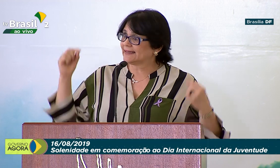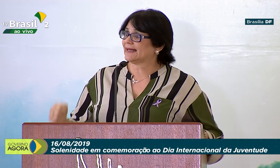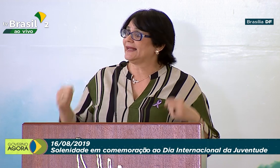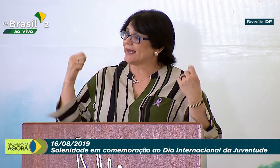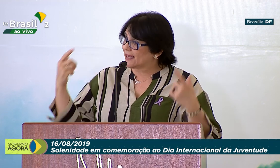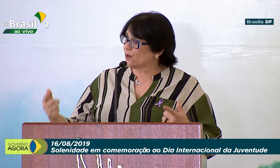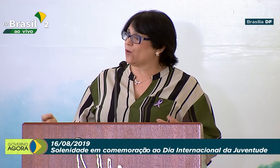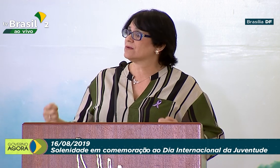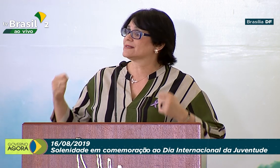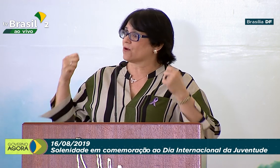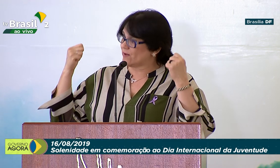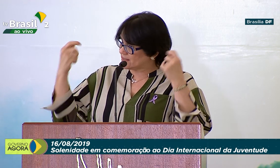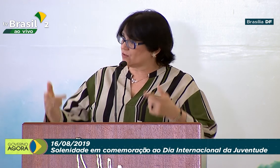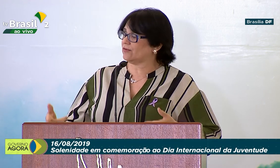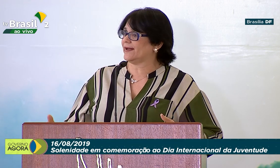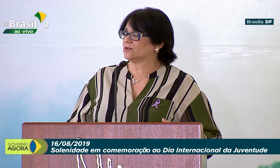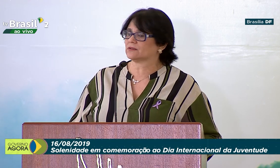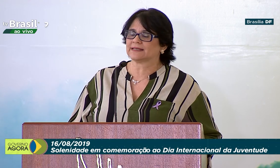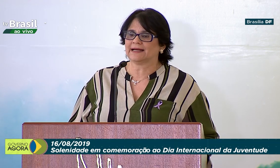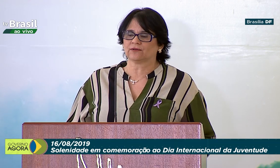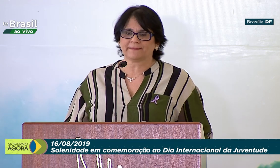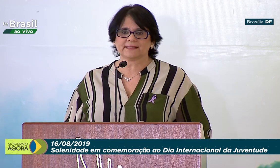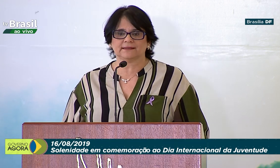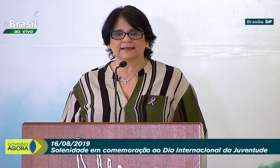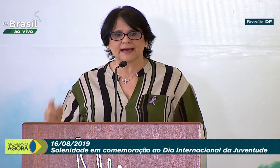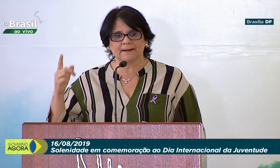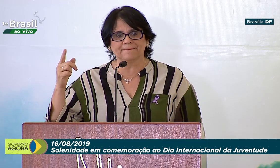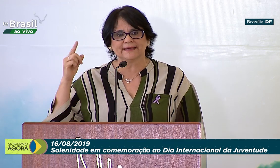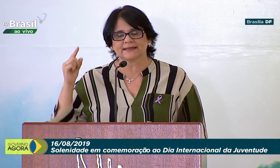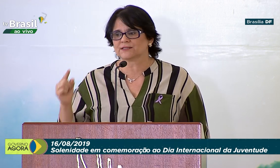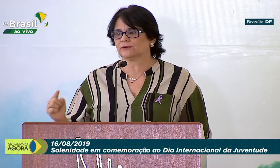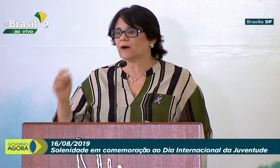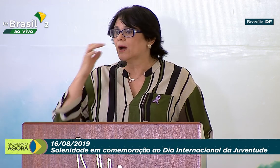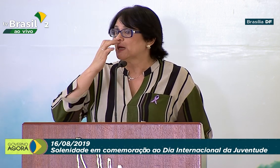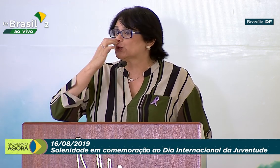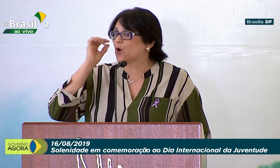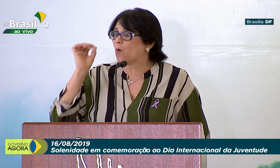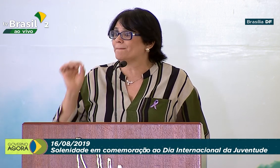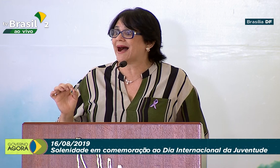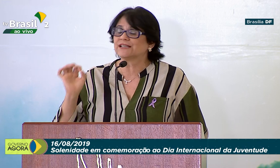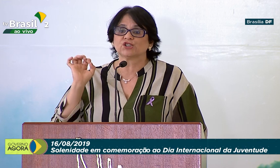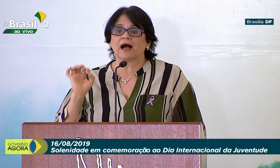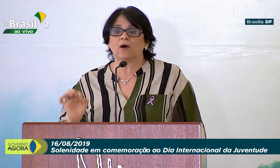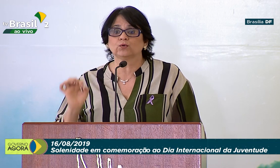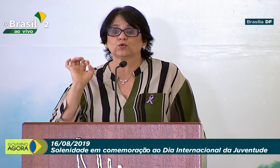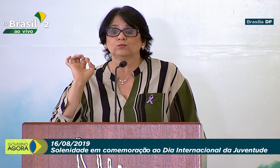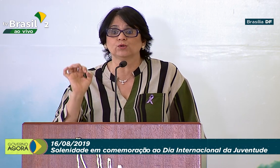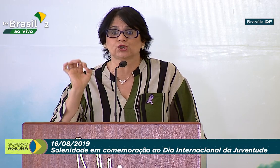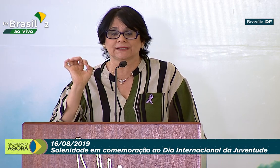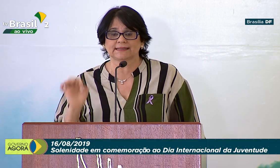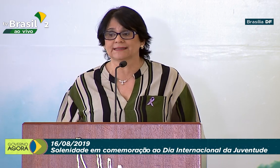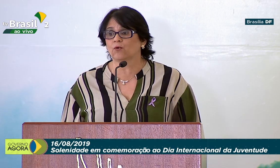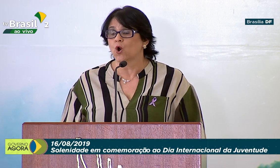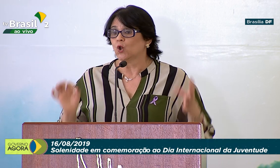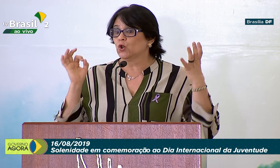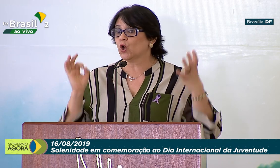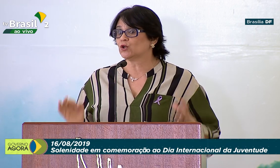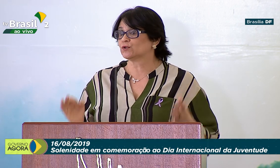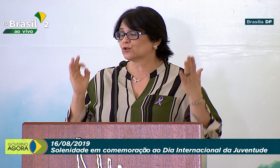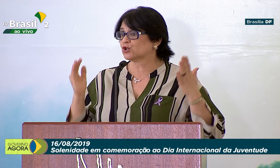A secretaria que ousa, com esse governo ousado, apresentar a campanha nacional de combate à